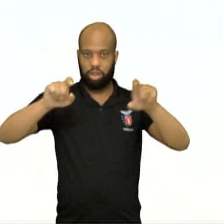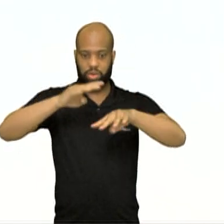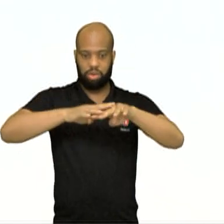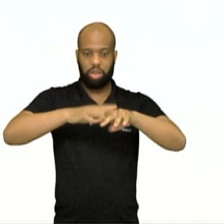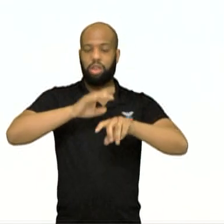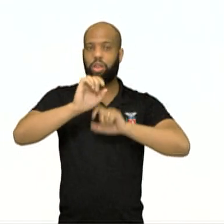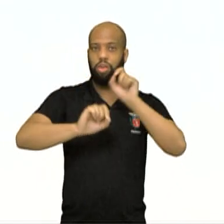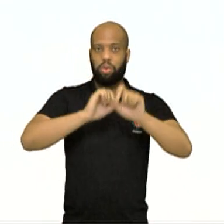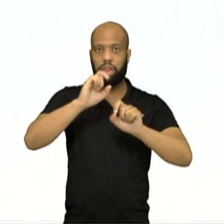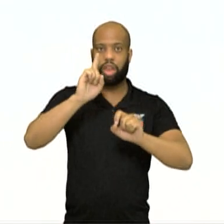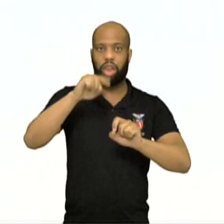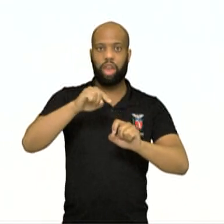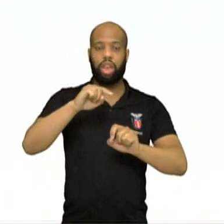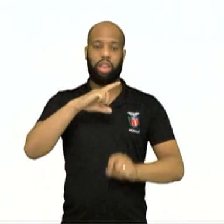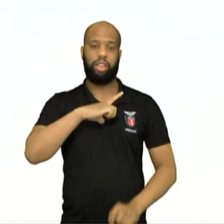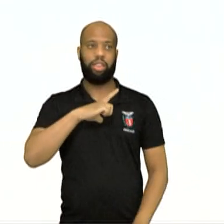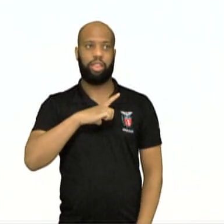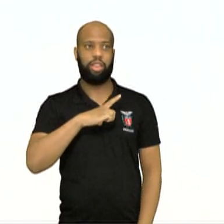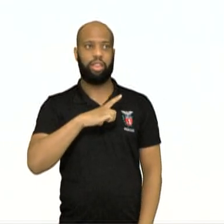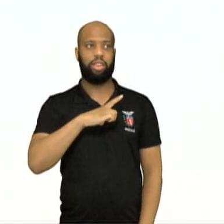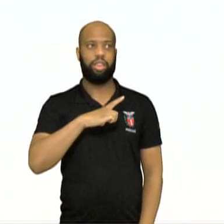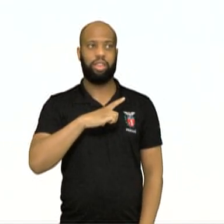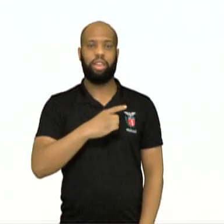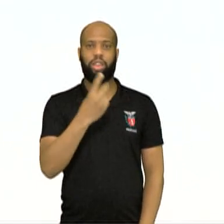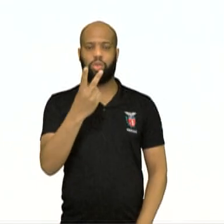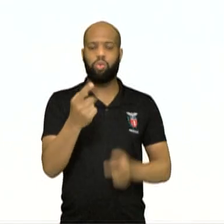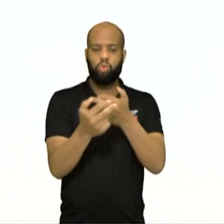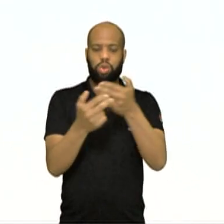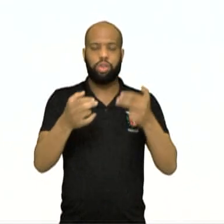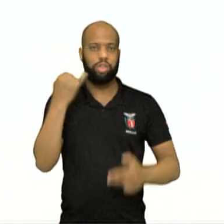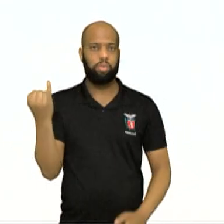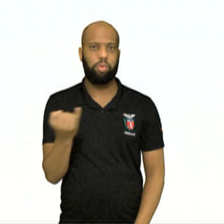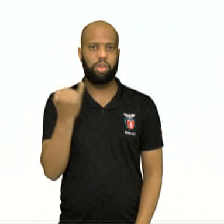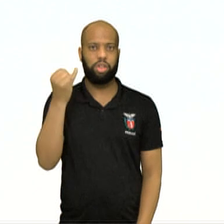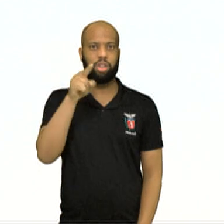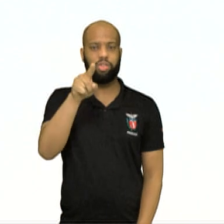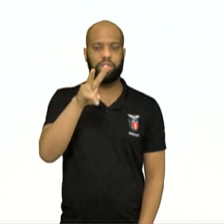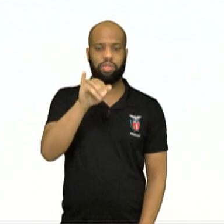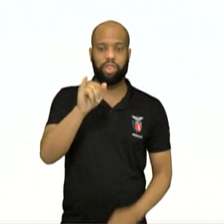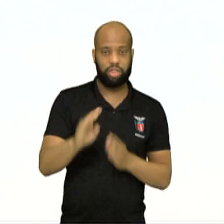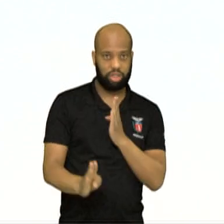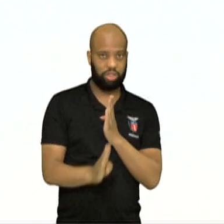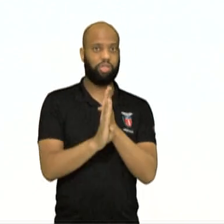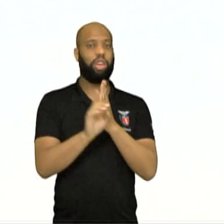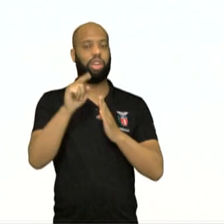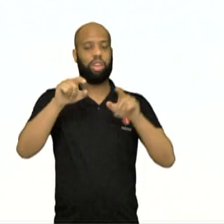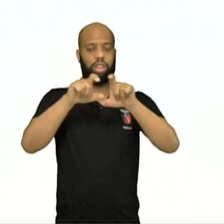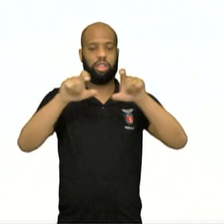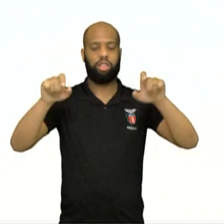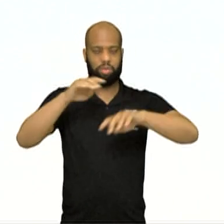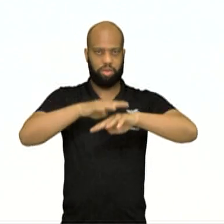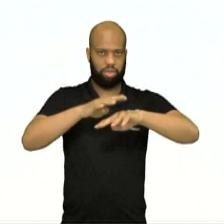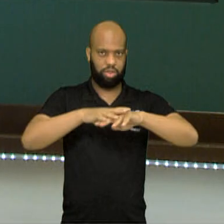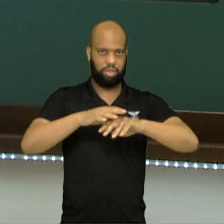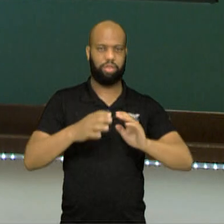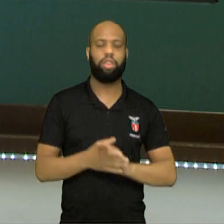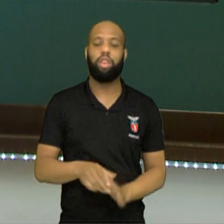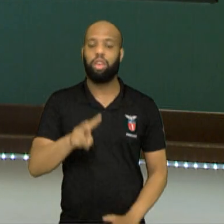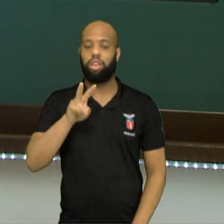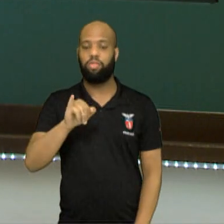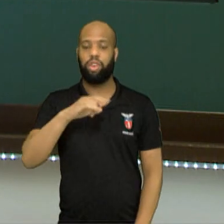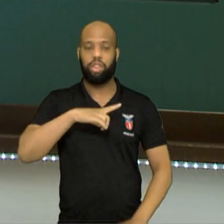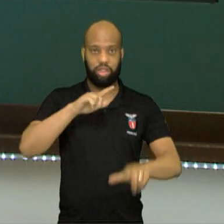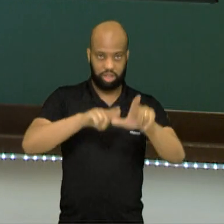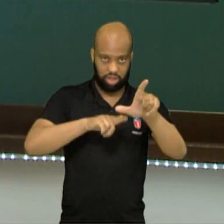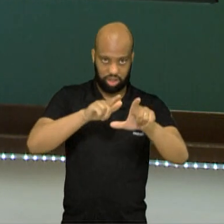onde vão aparecer duas coisas para que vocês possam identificá-la como equação, tá? Vai aparecer uma